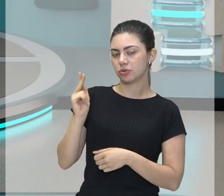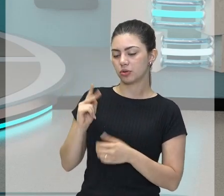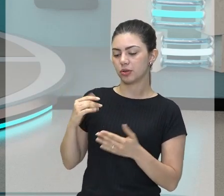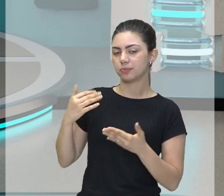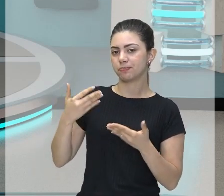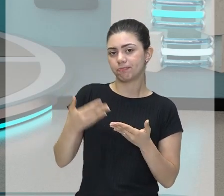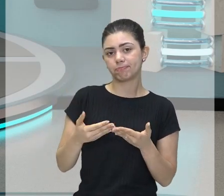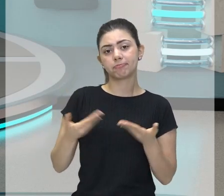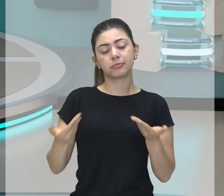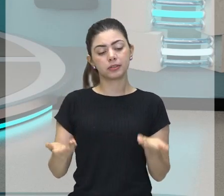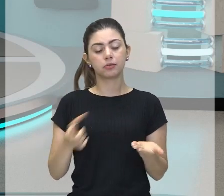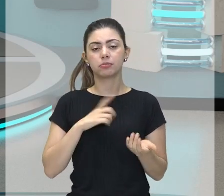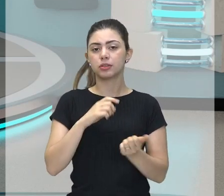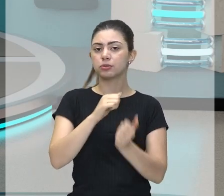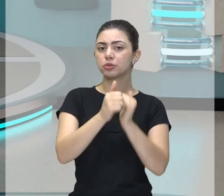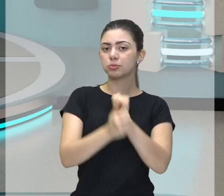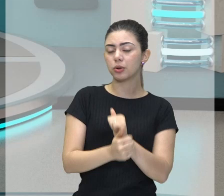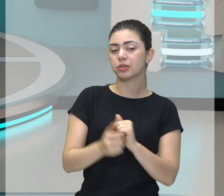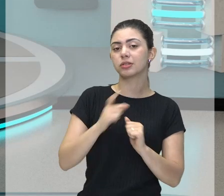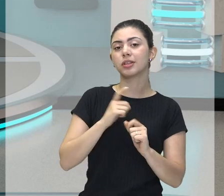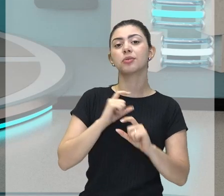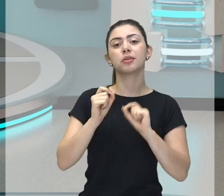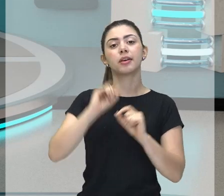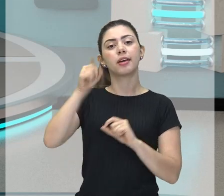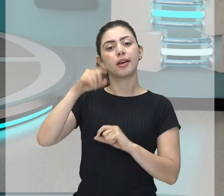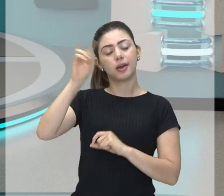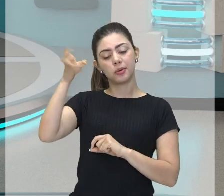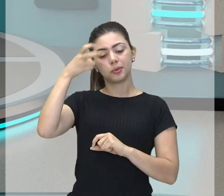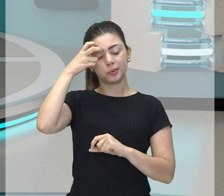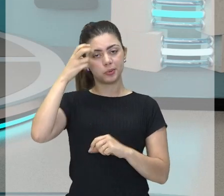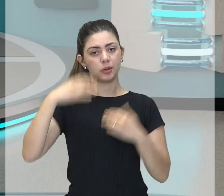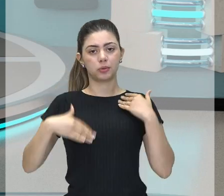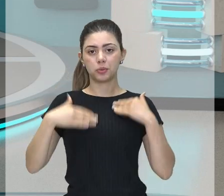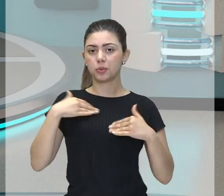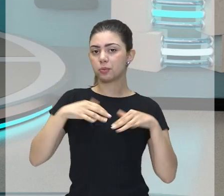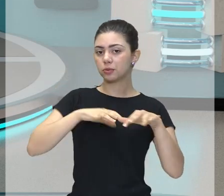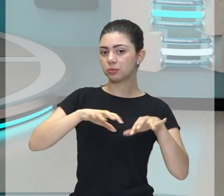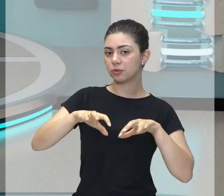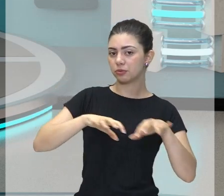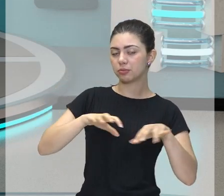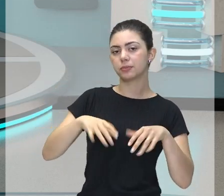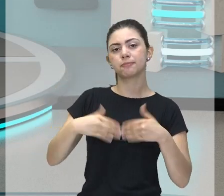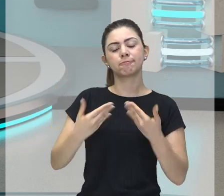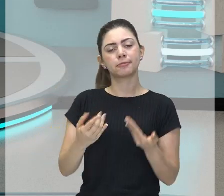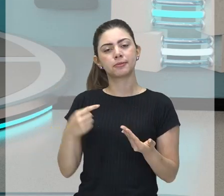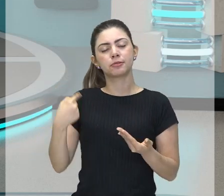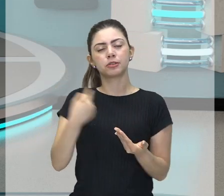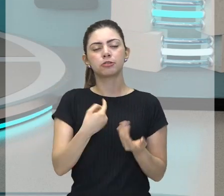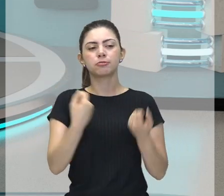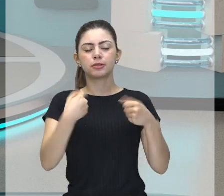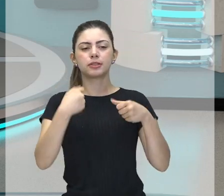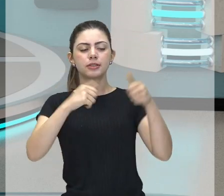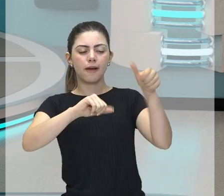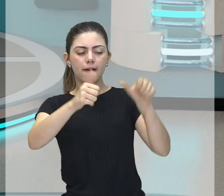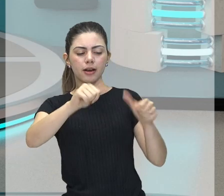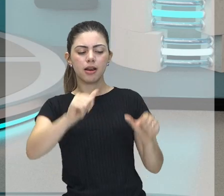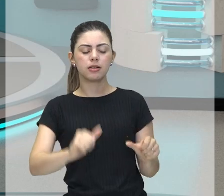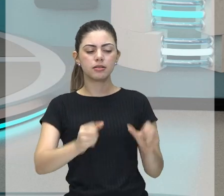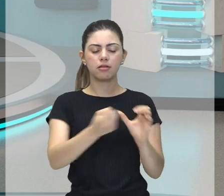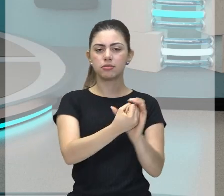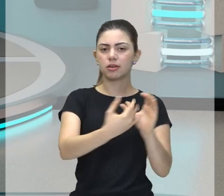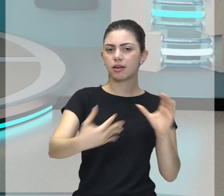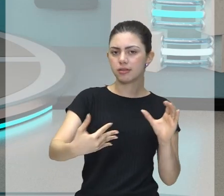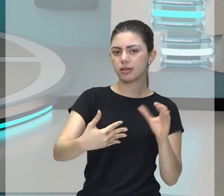da cultura corporal de movimento e por isso mesmo a gente deve analisar todos os